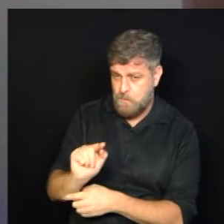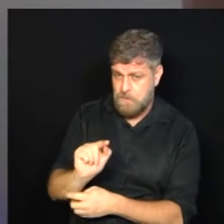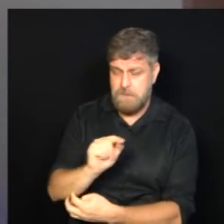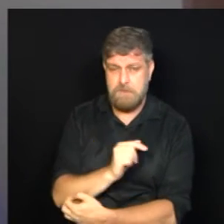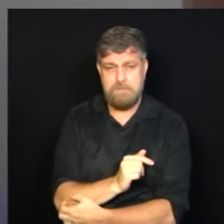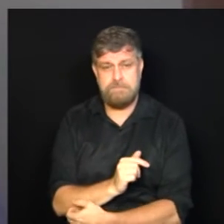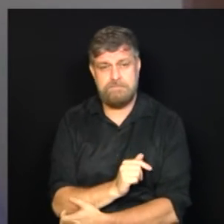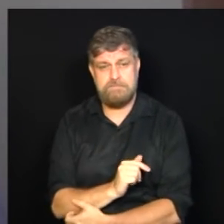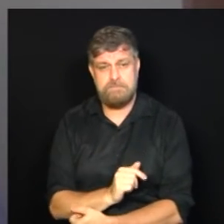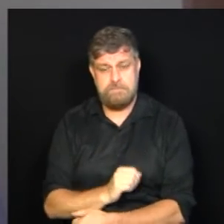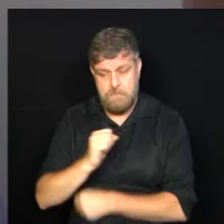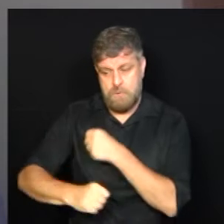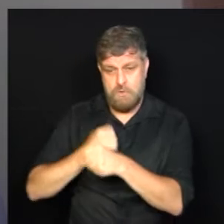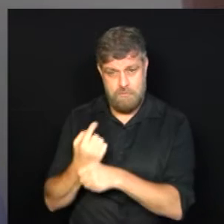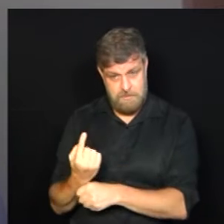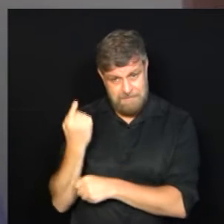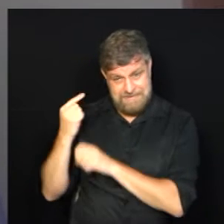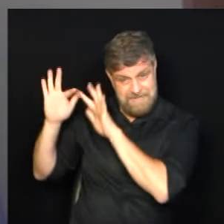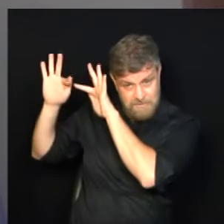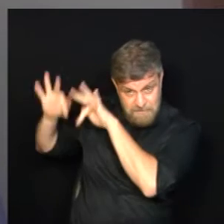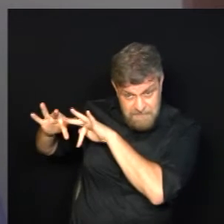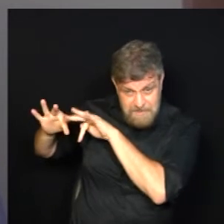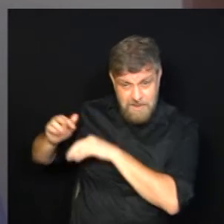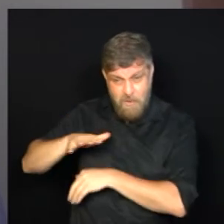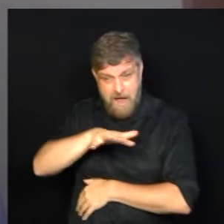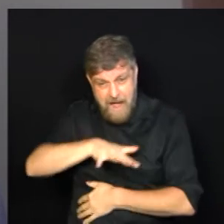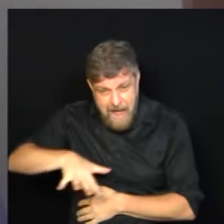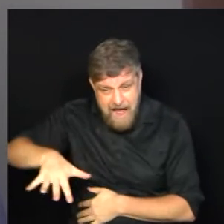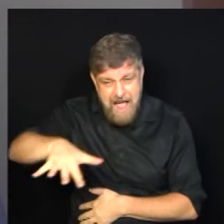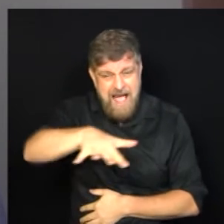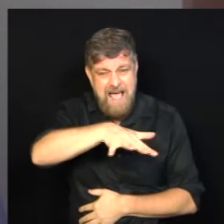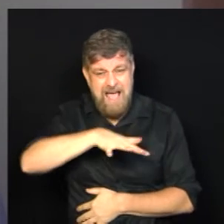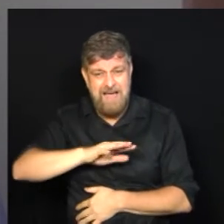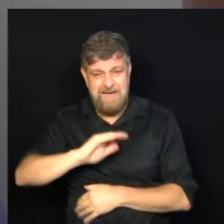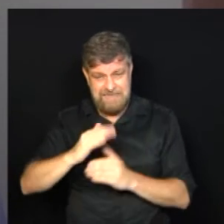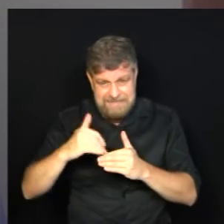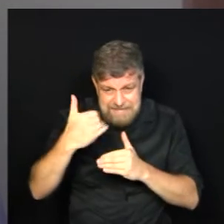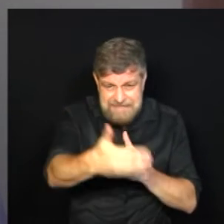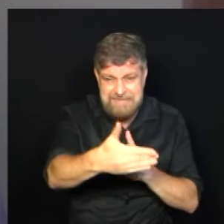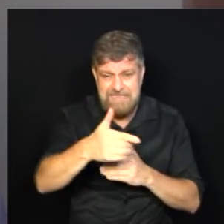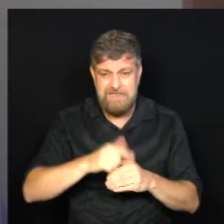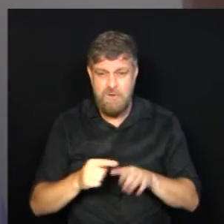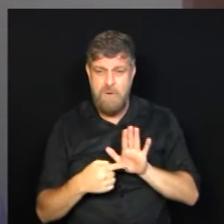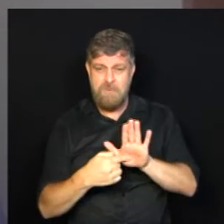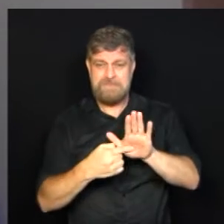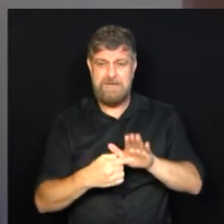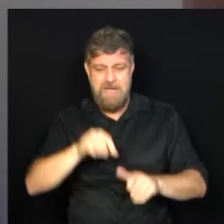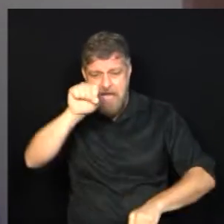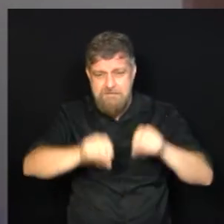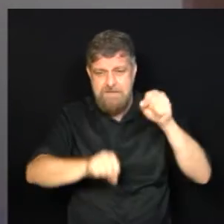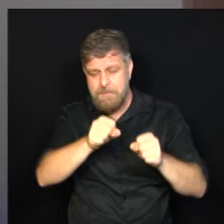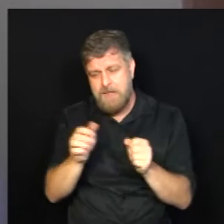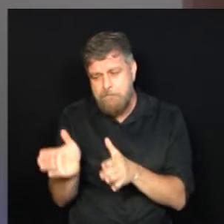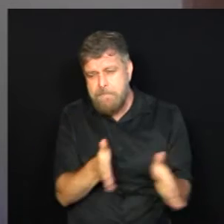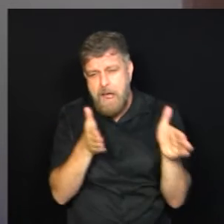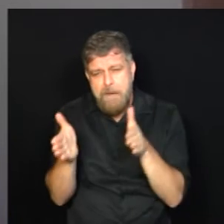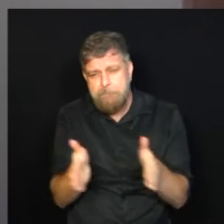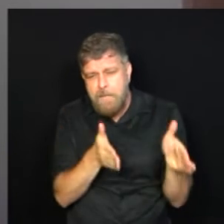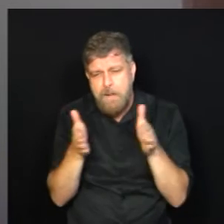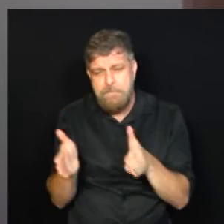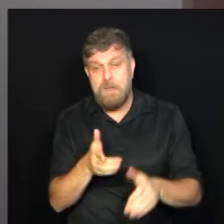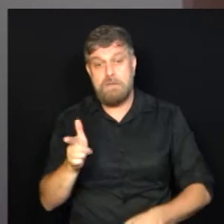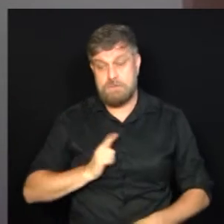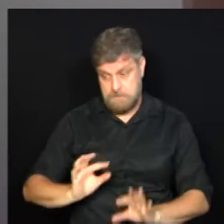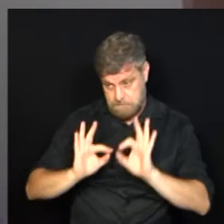que no final do ano passado, sim, o setor externo vinha dando sinais de que a indústria estava